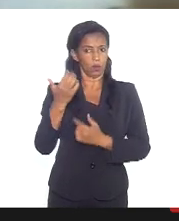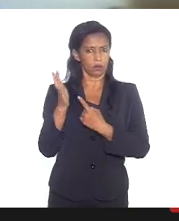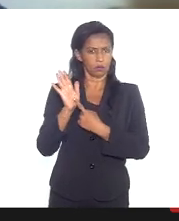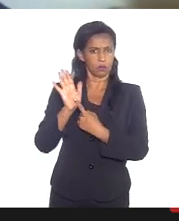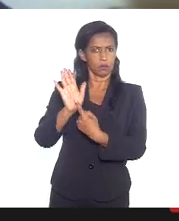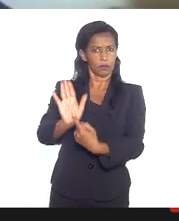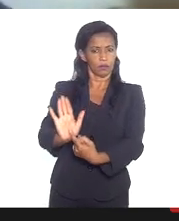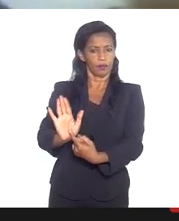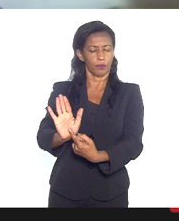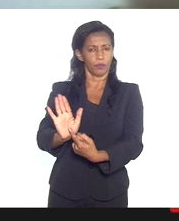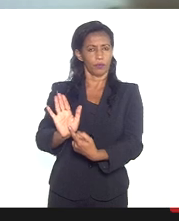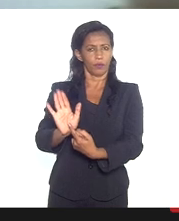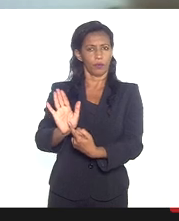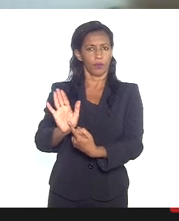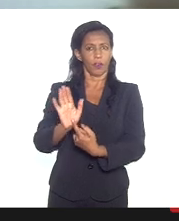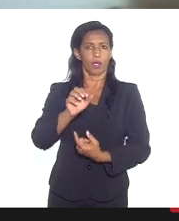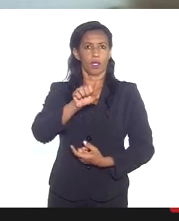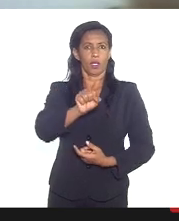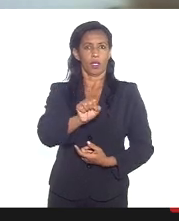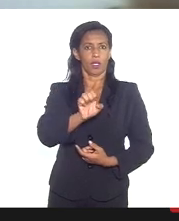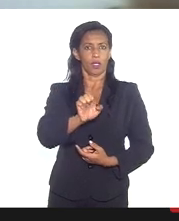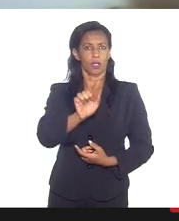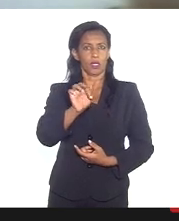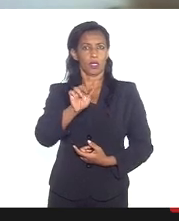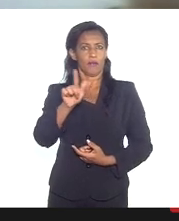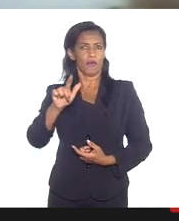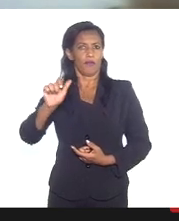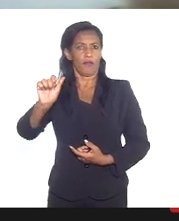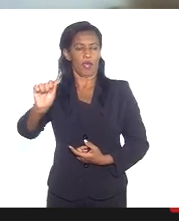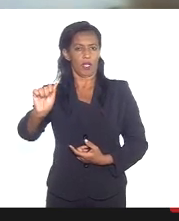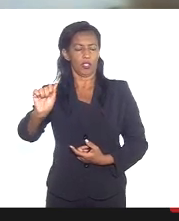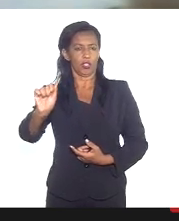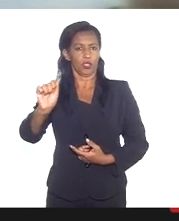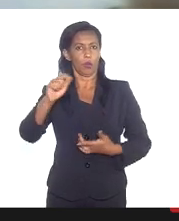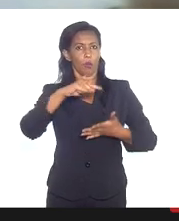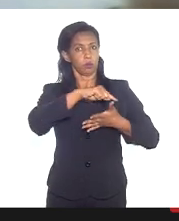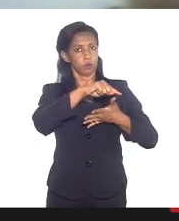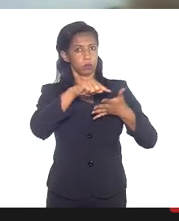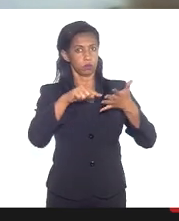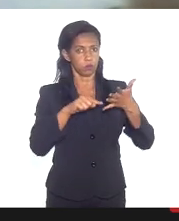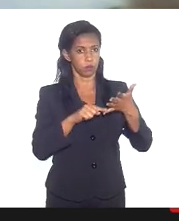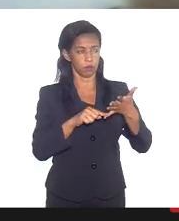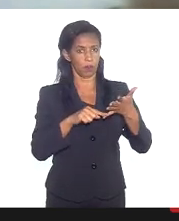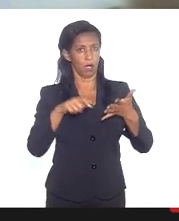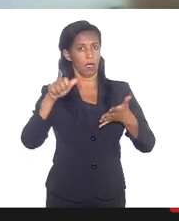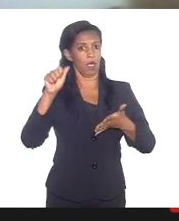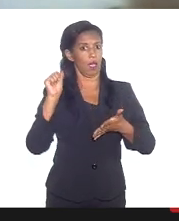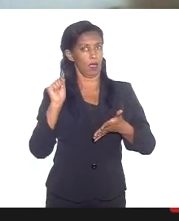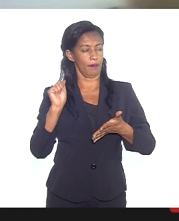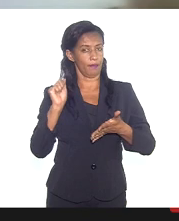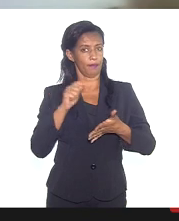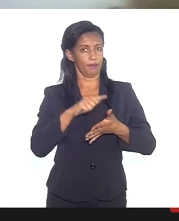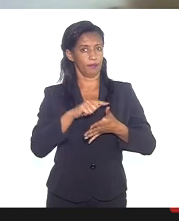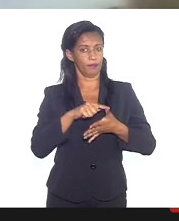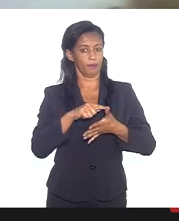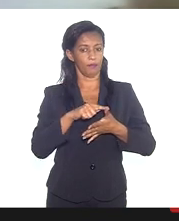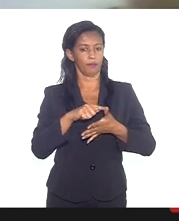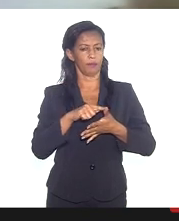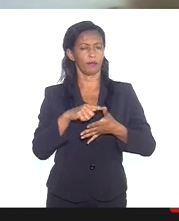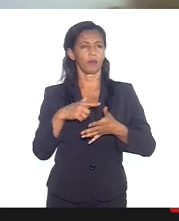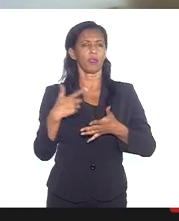feita pela Cefaz, abordando os seguintes tópicos. A. Que